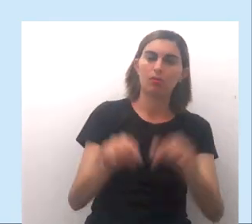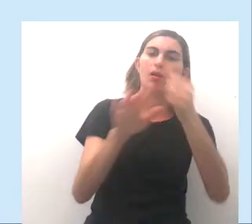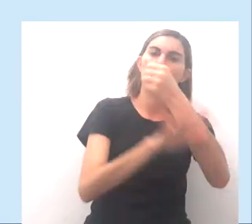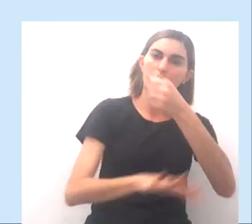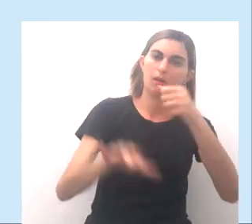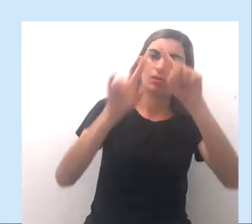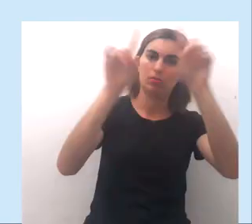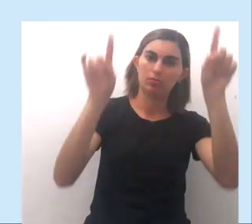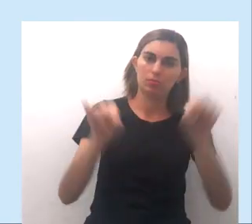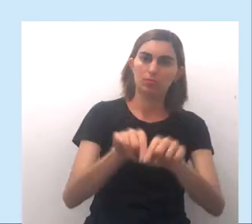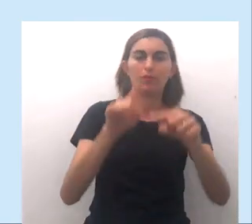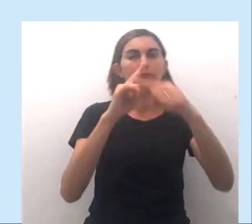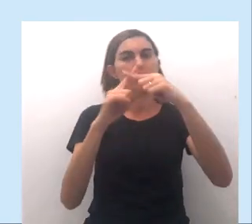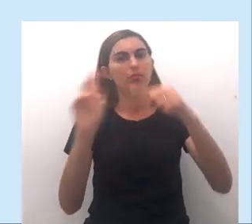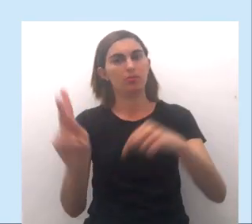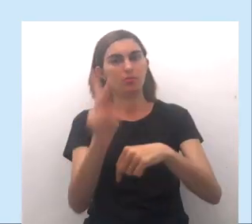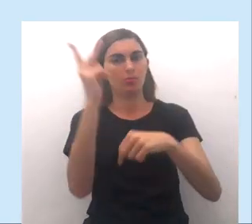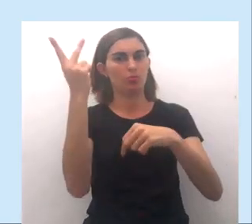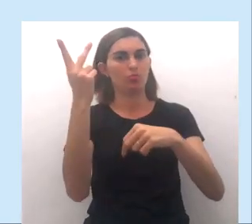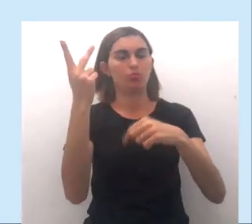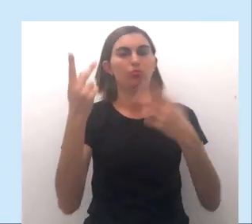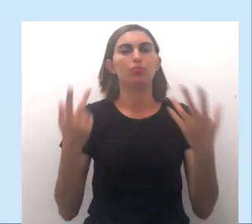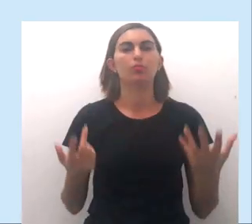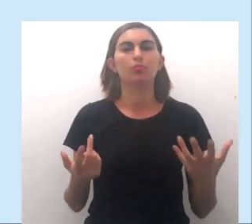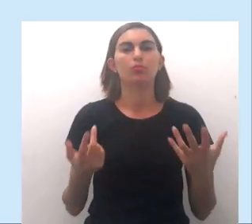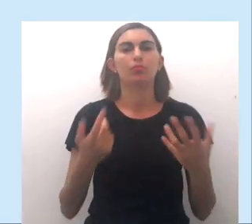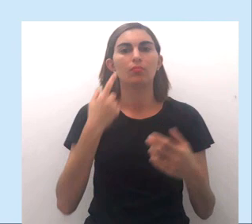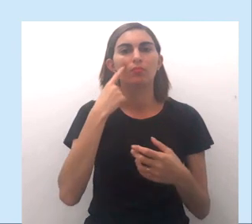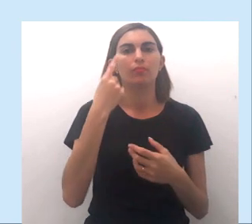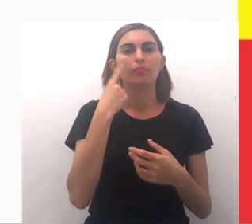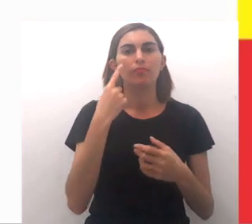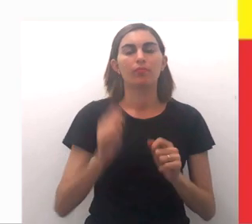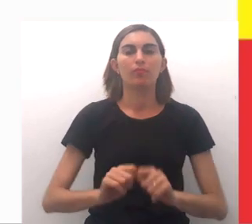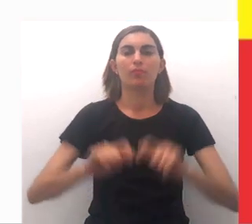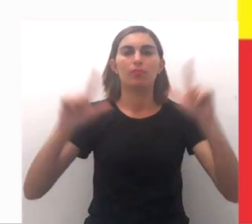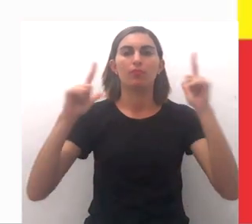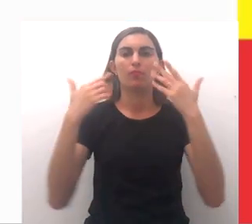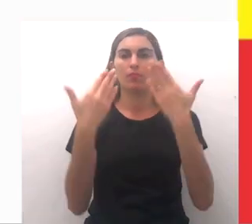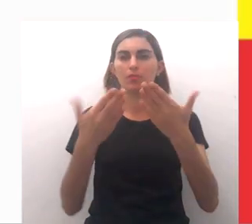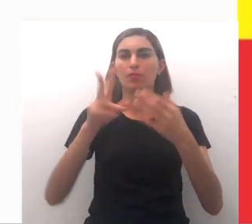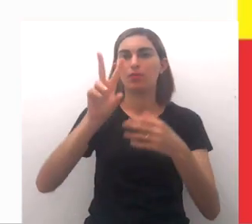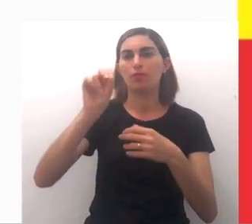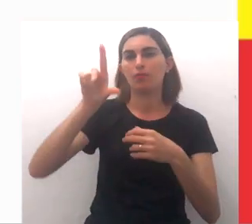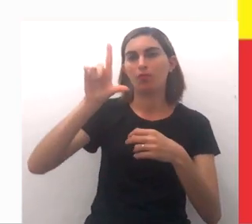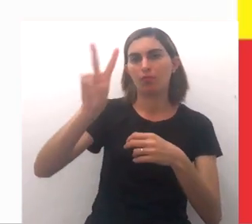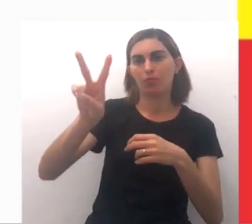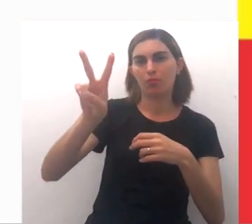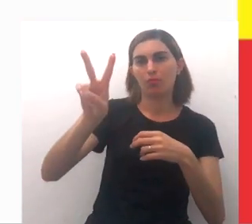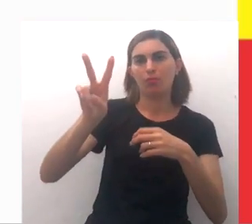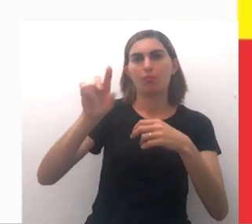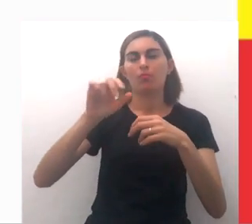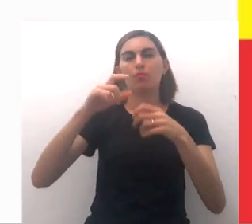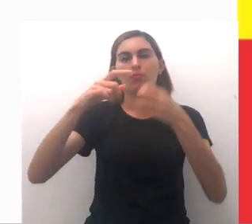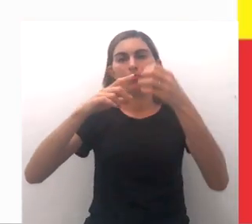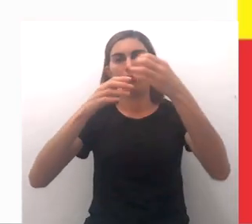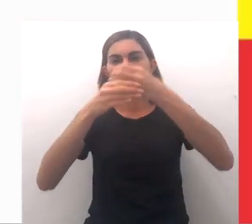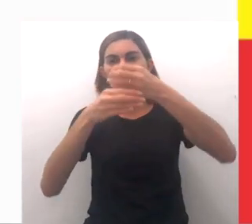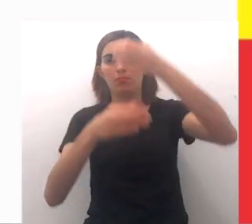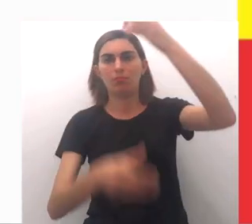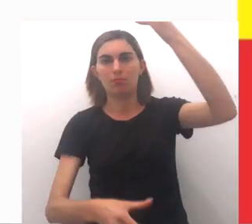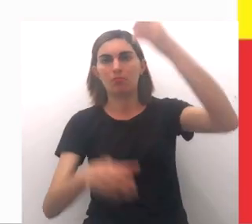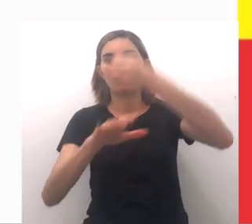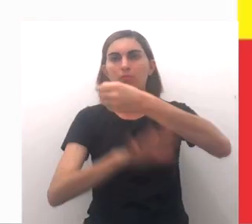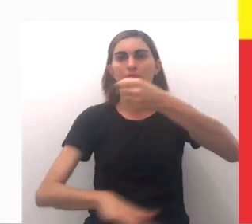retângulo vezes a altura. Então, veja aí na tela de vocês que o volume do cilindro será a área da base